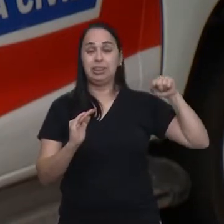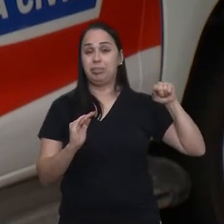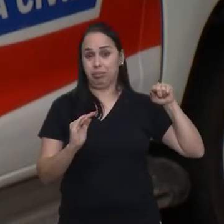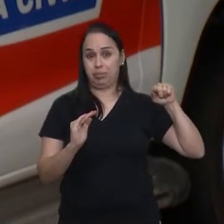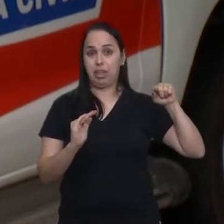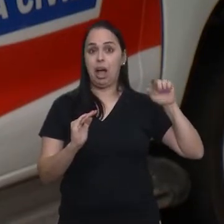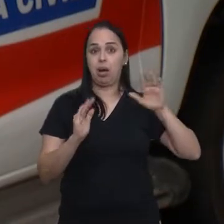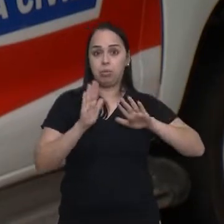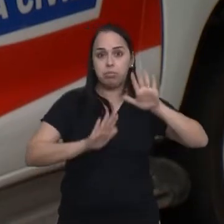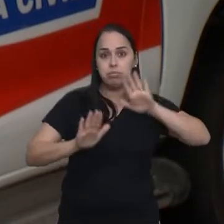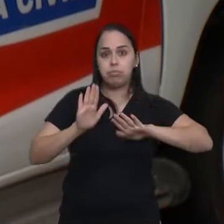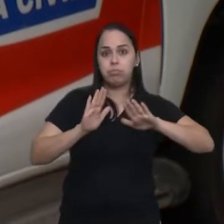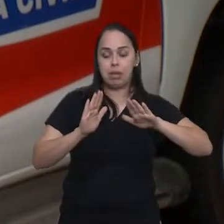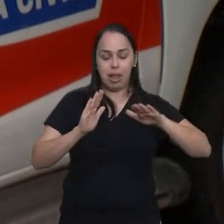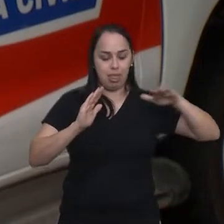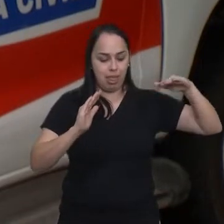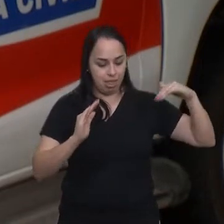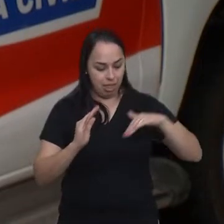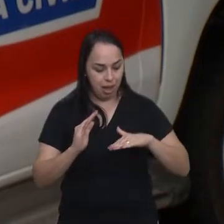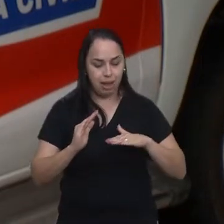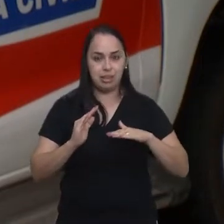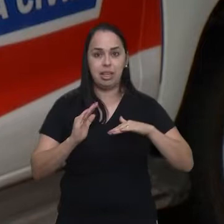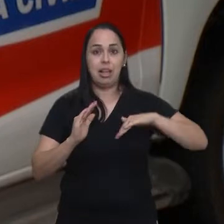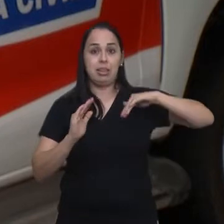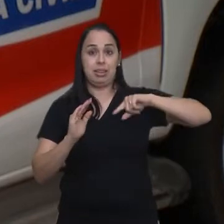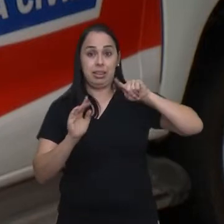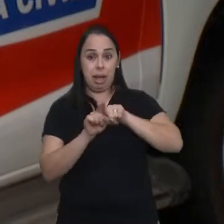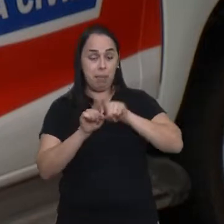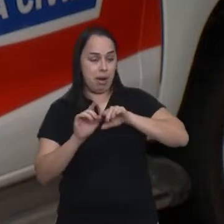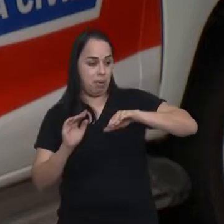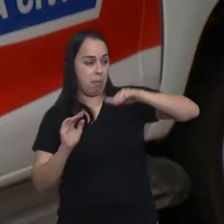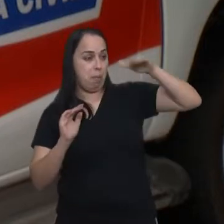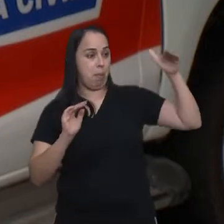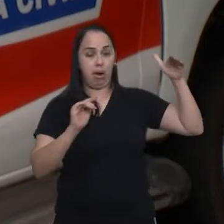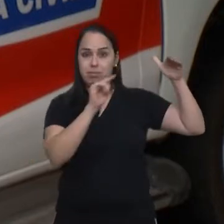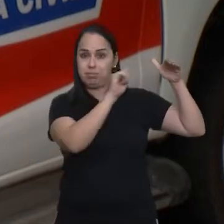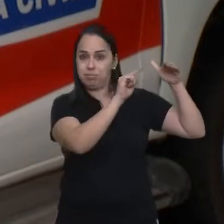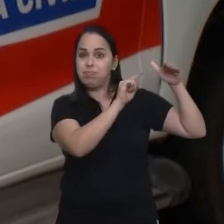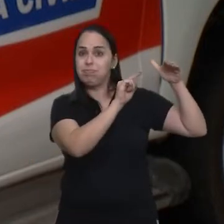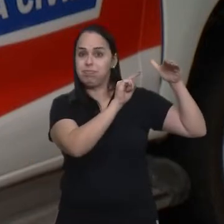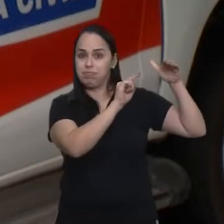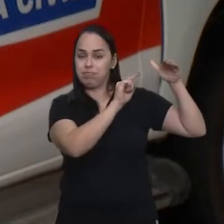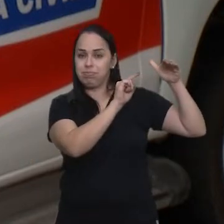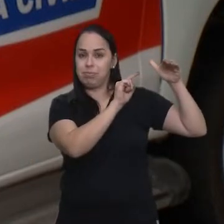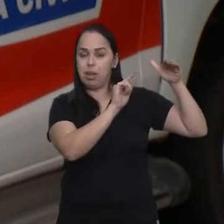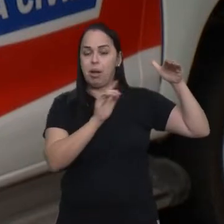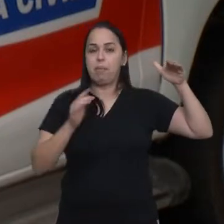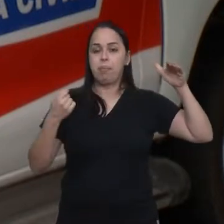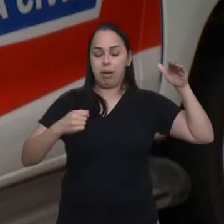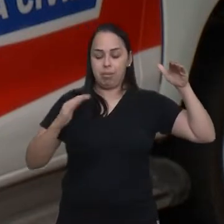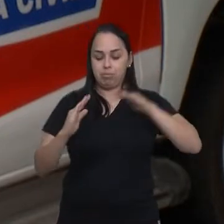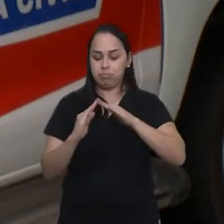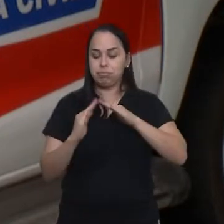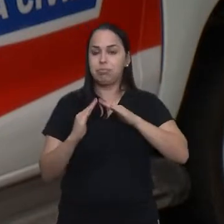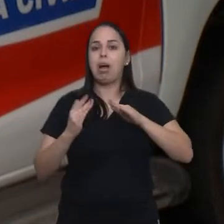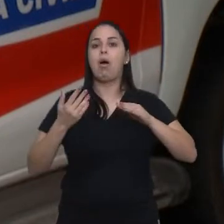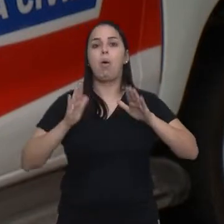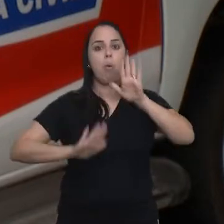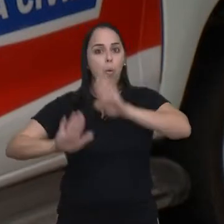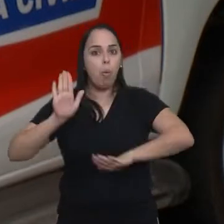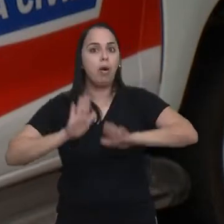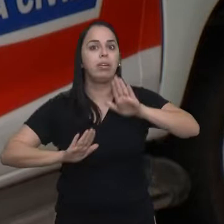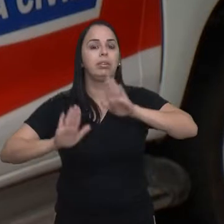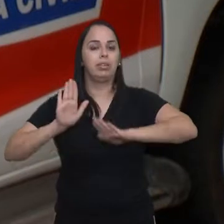que nós chamamos, os barrancos, né, tanto na base do barranco ou como na crista de um barranco, ou seja, na parte alta dele, tomar os